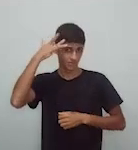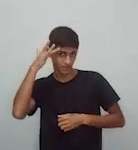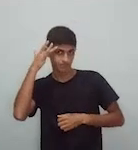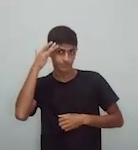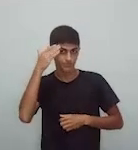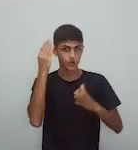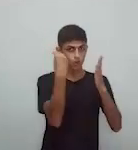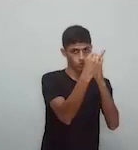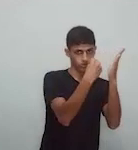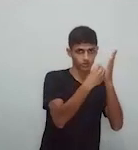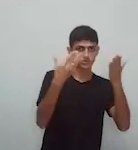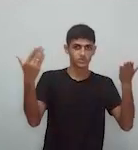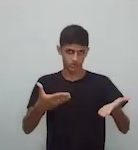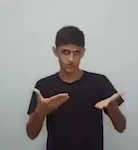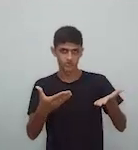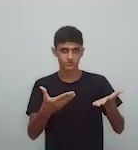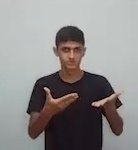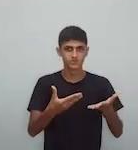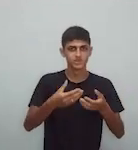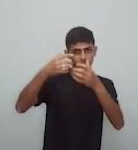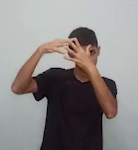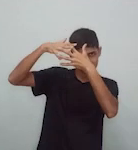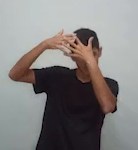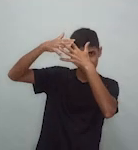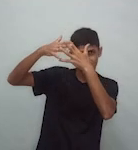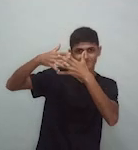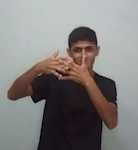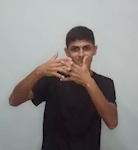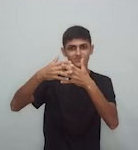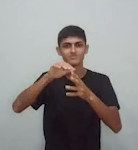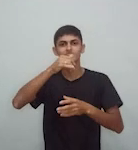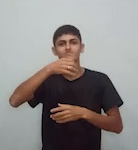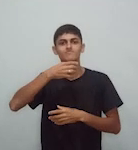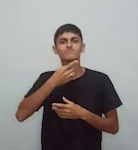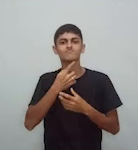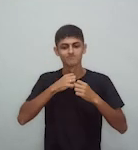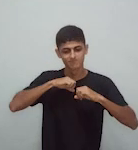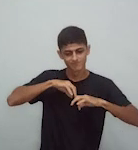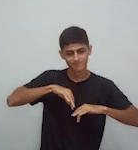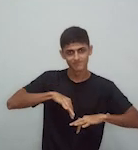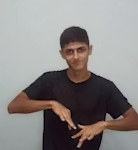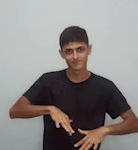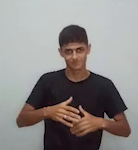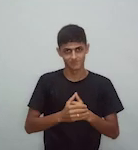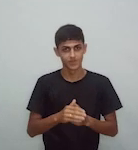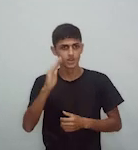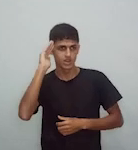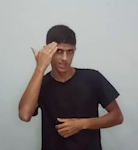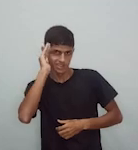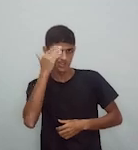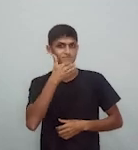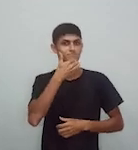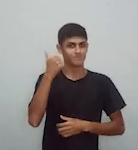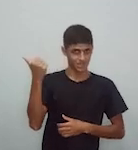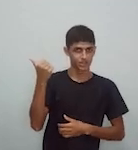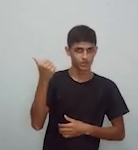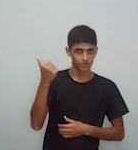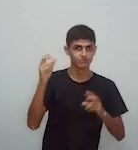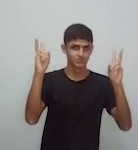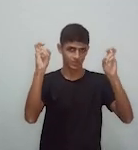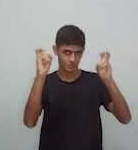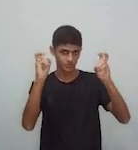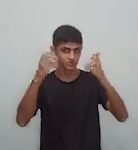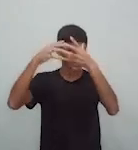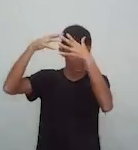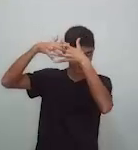Olá pessoal, nosso conteúdo de hoje é sistema nervoso. Então, para a gente entender um pouco sobre esse assunto que fala sobre o